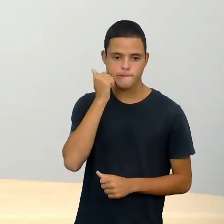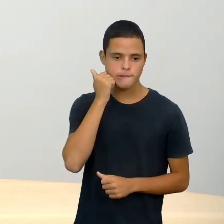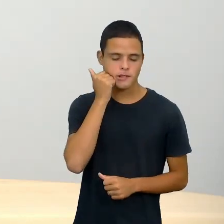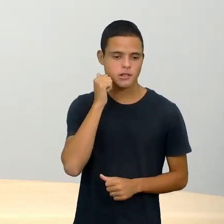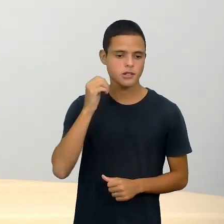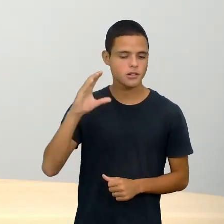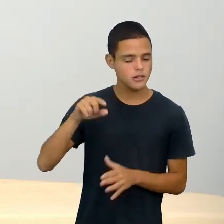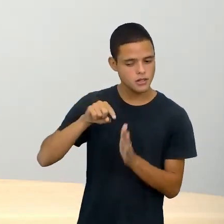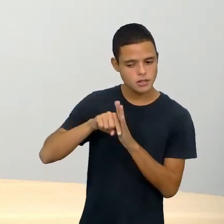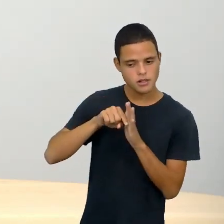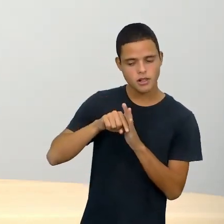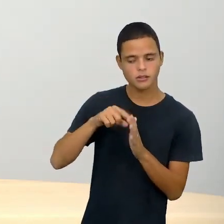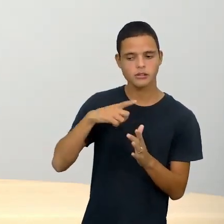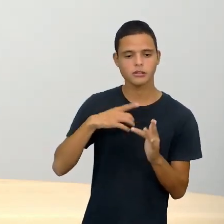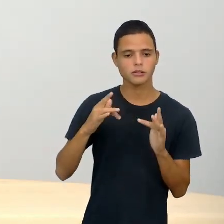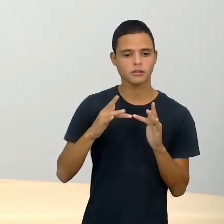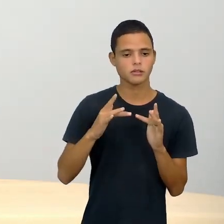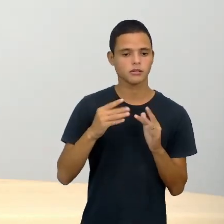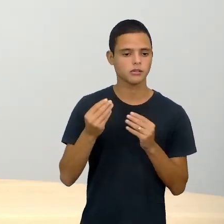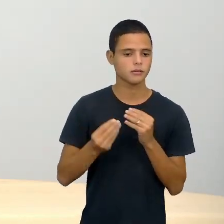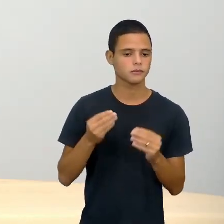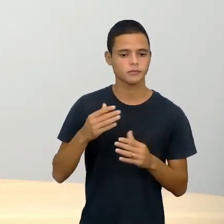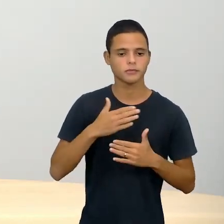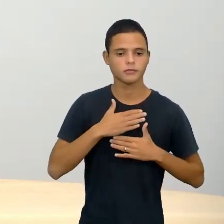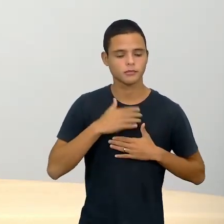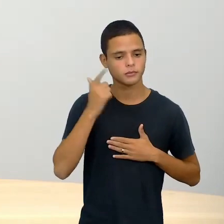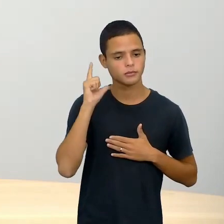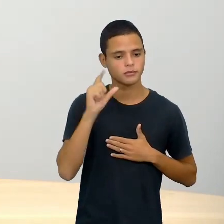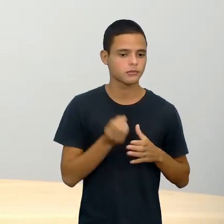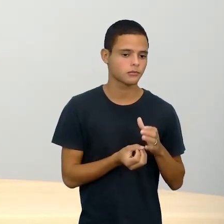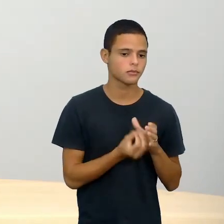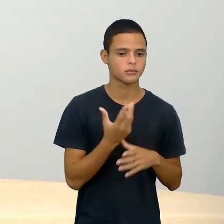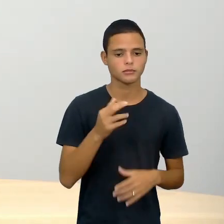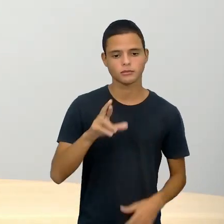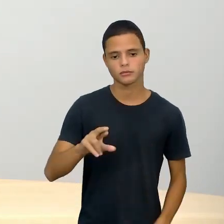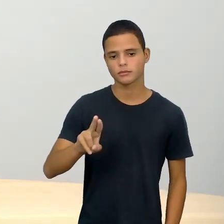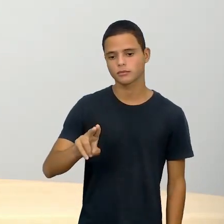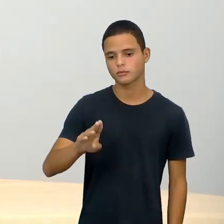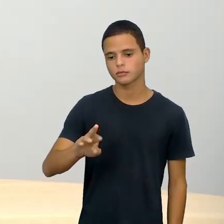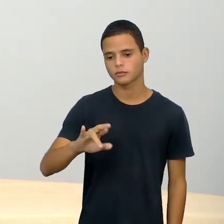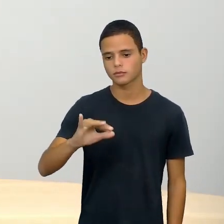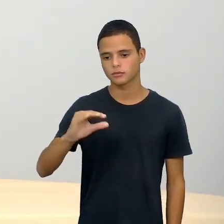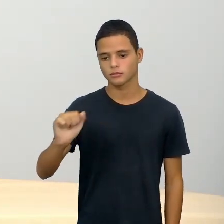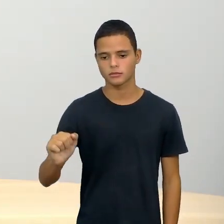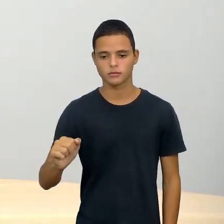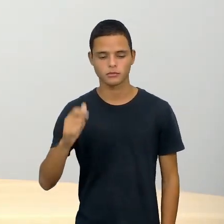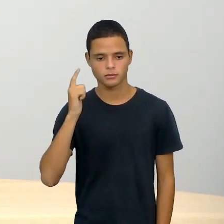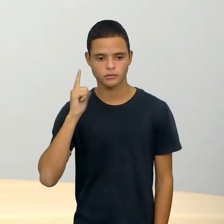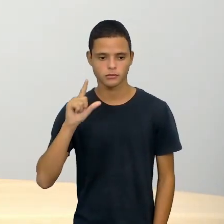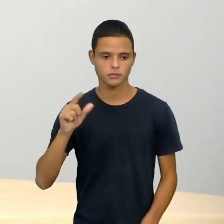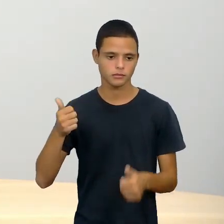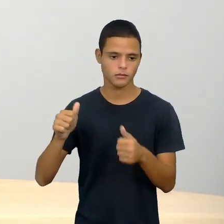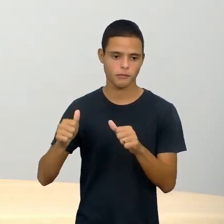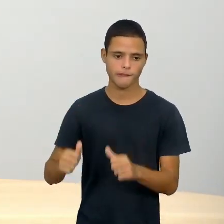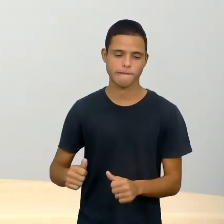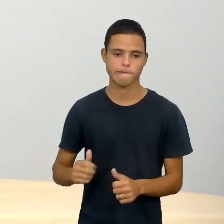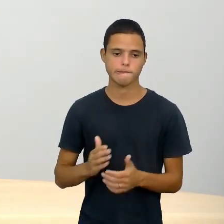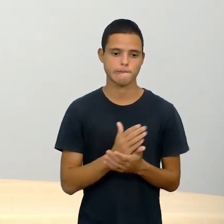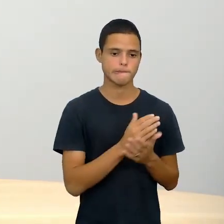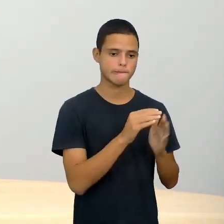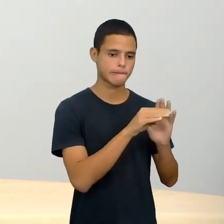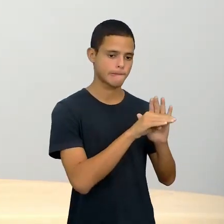eu pude ter contato de como eu poderia criar uma rubrica para poder avaliar esses